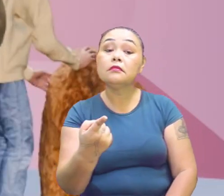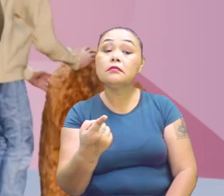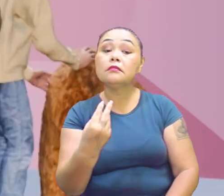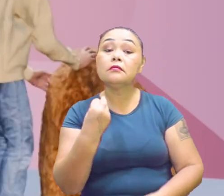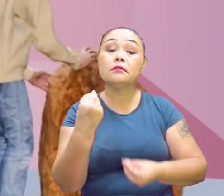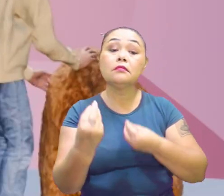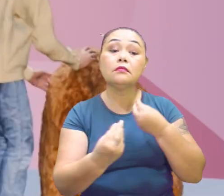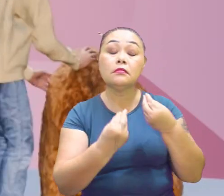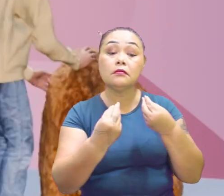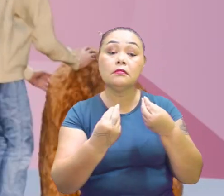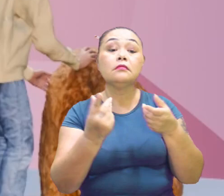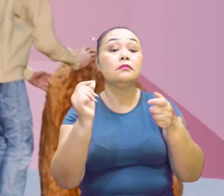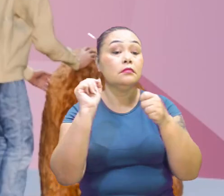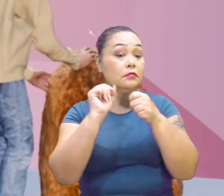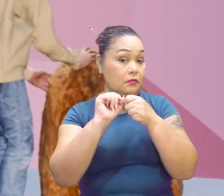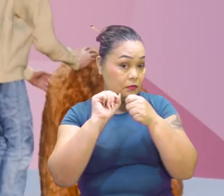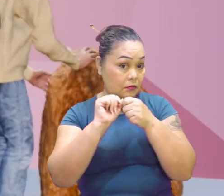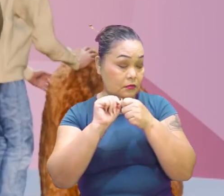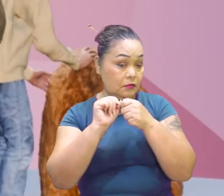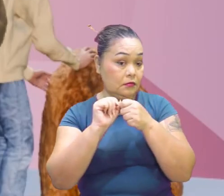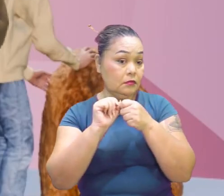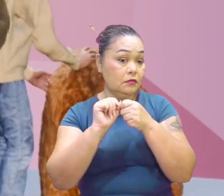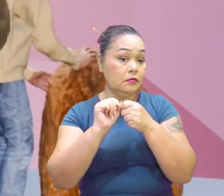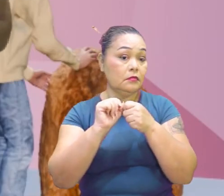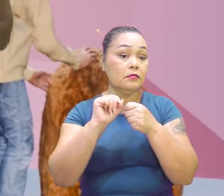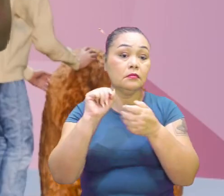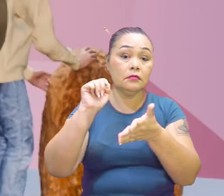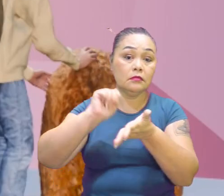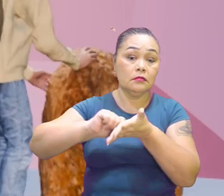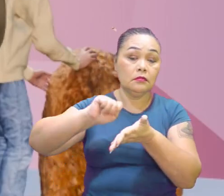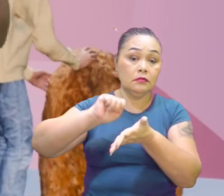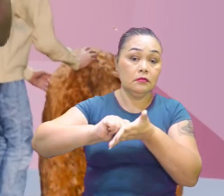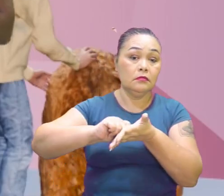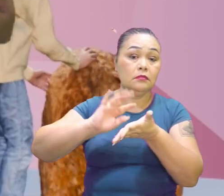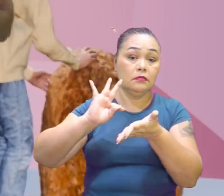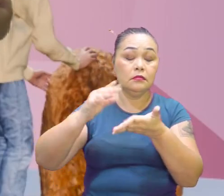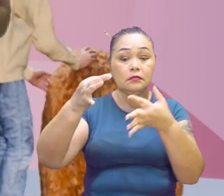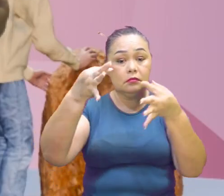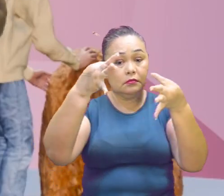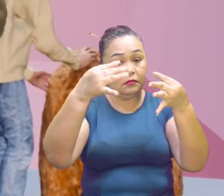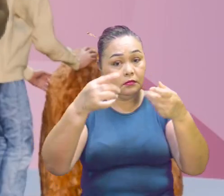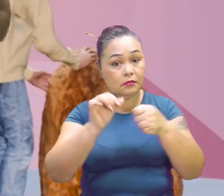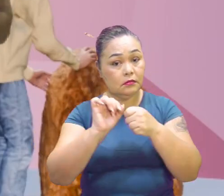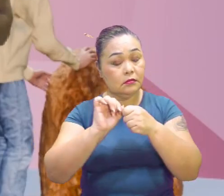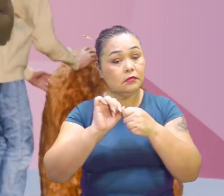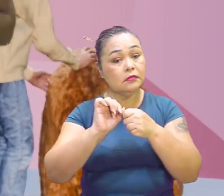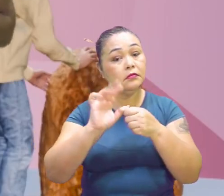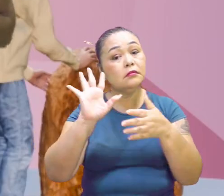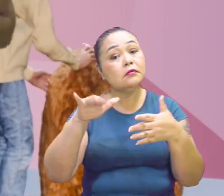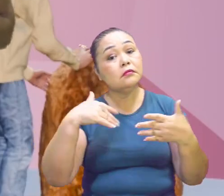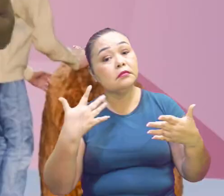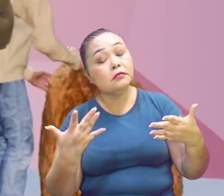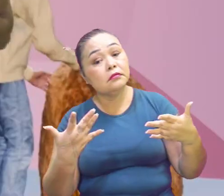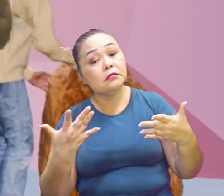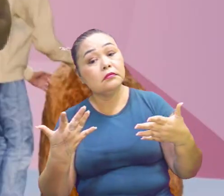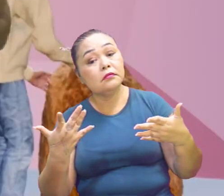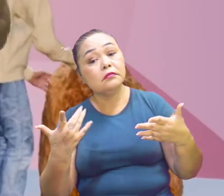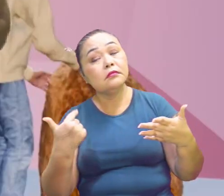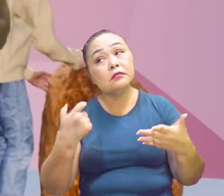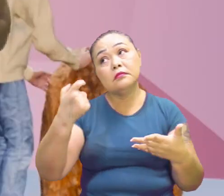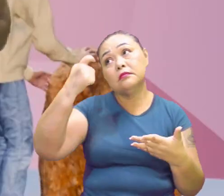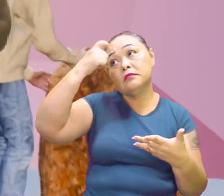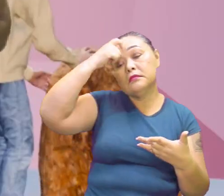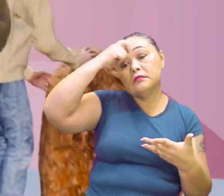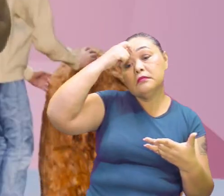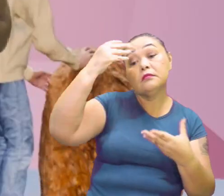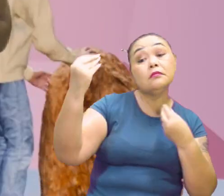como essa ação será feita. Ele vai escrever tudo detalhado, né? Ou para